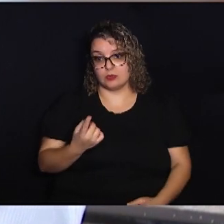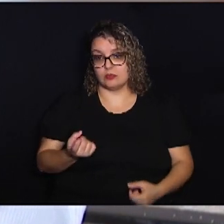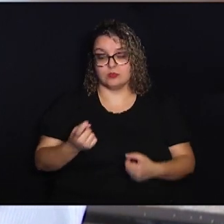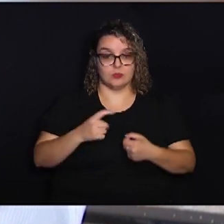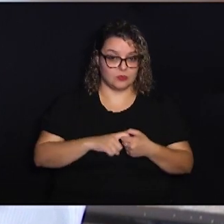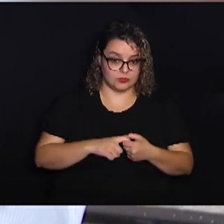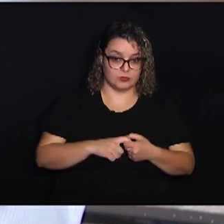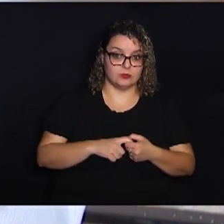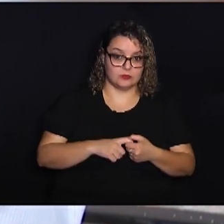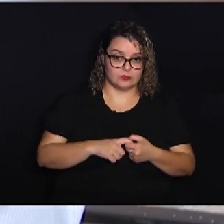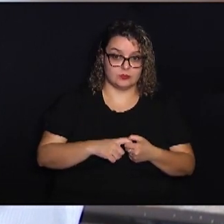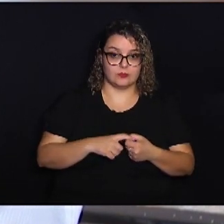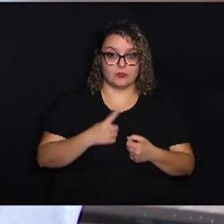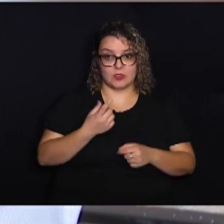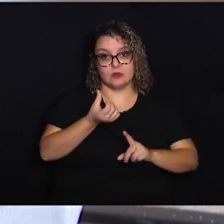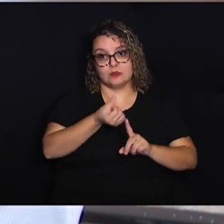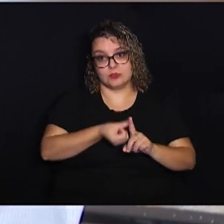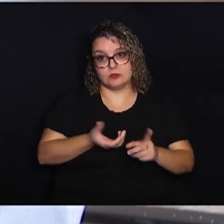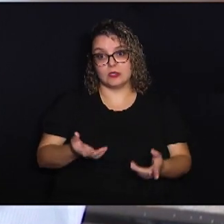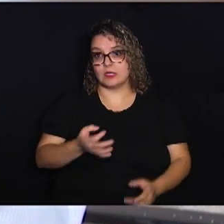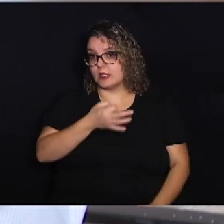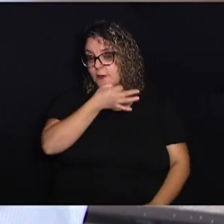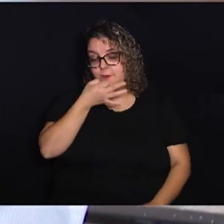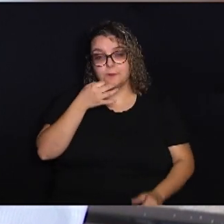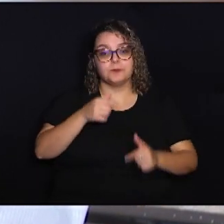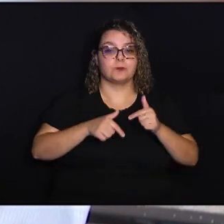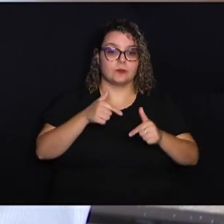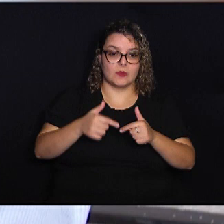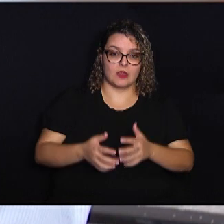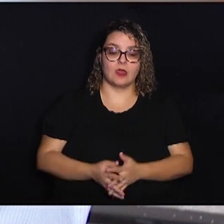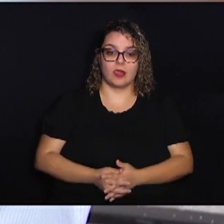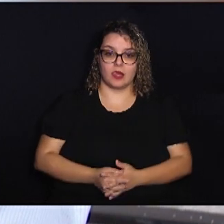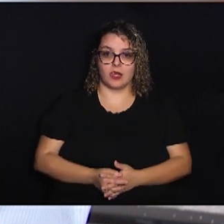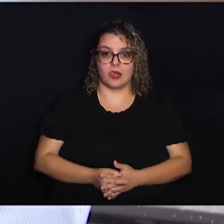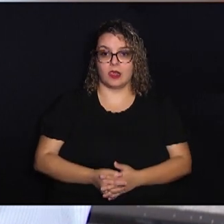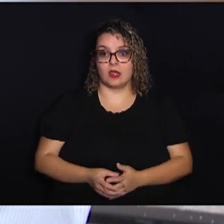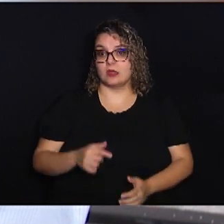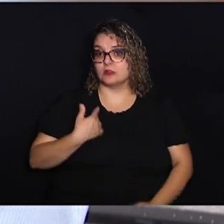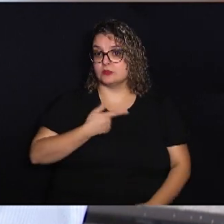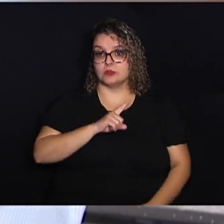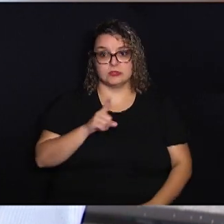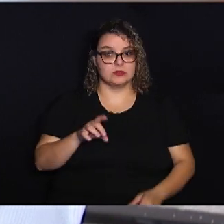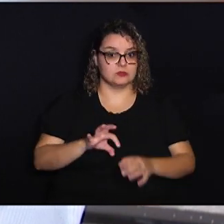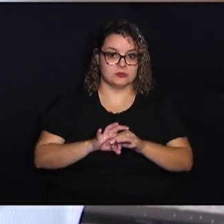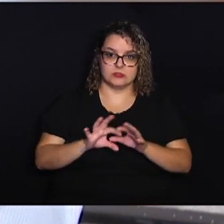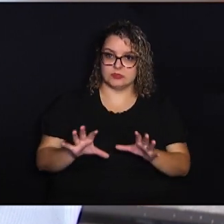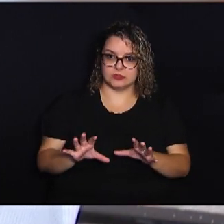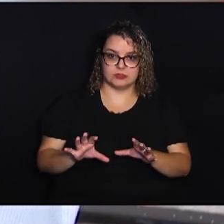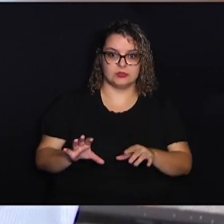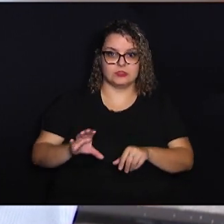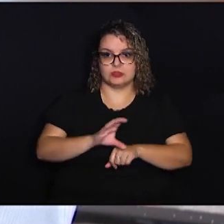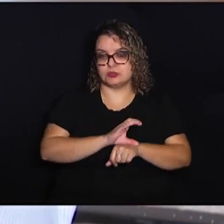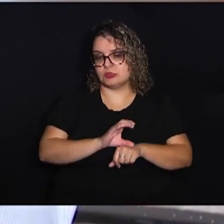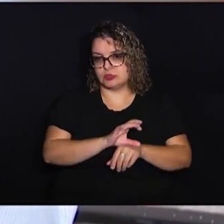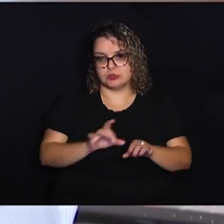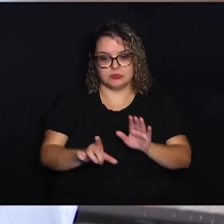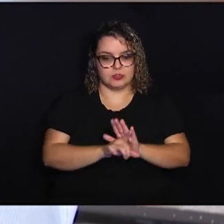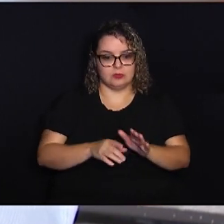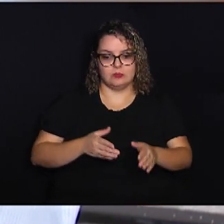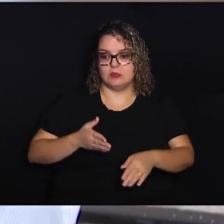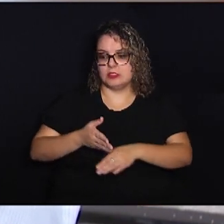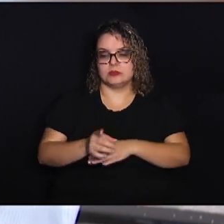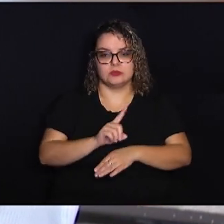final do curso é feita a formatura para a participação das crianças, de todos os professores e principalmente dos